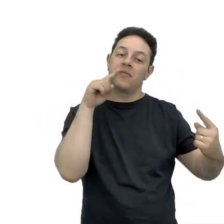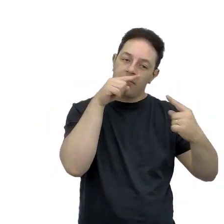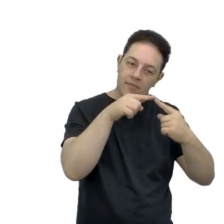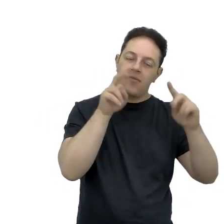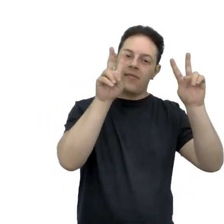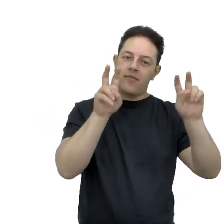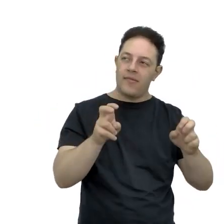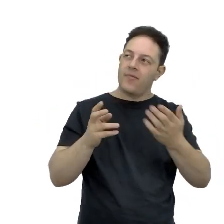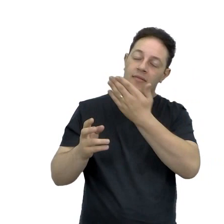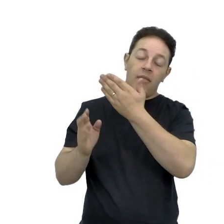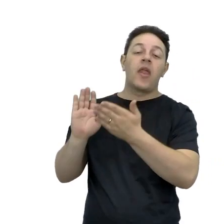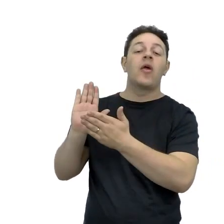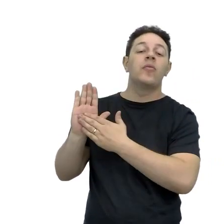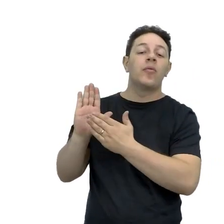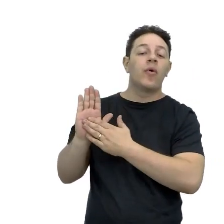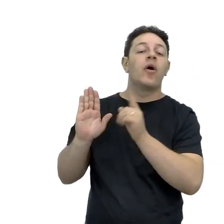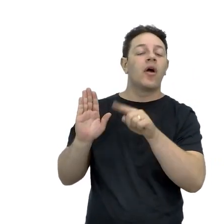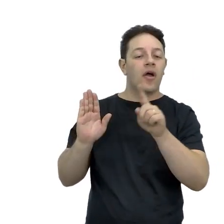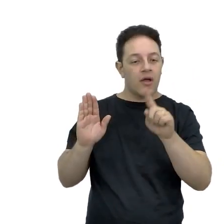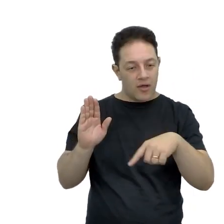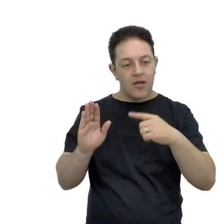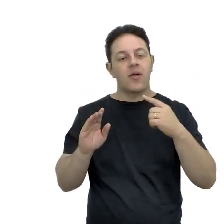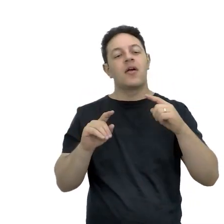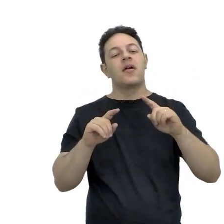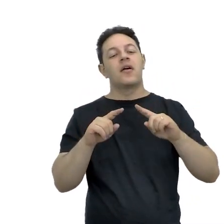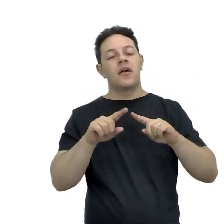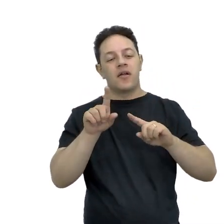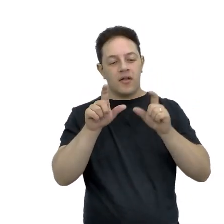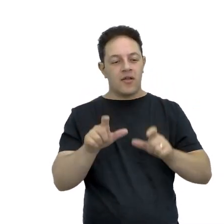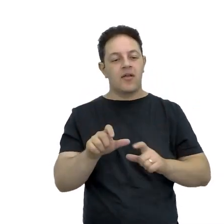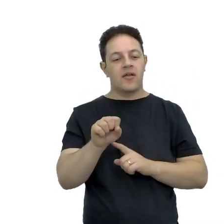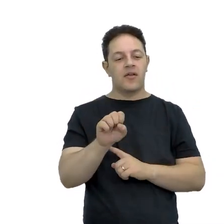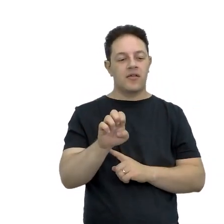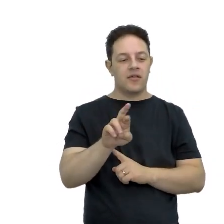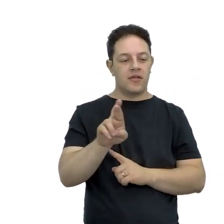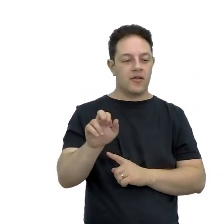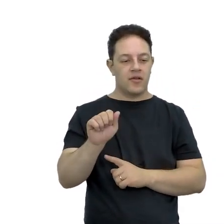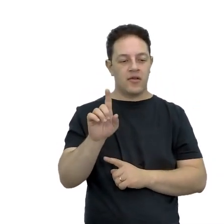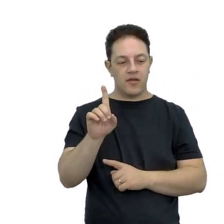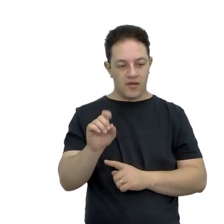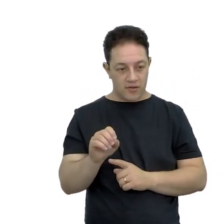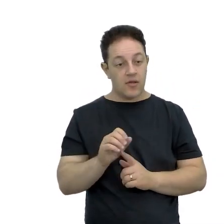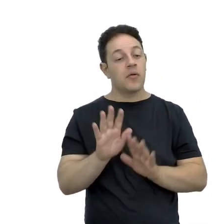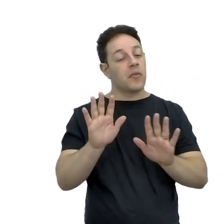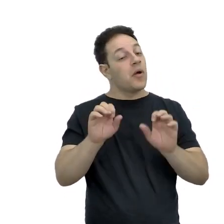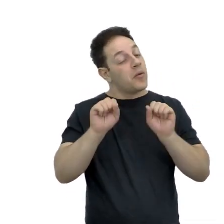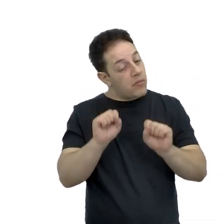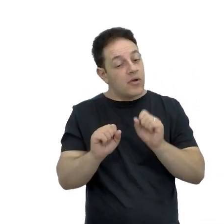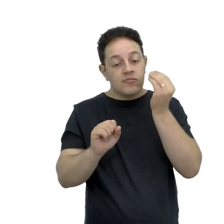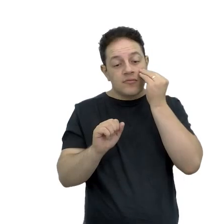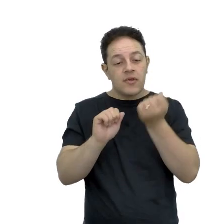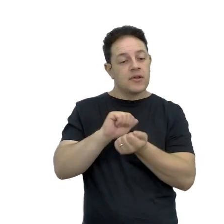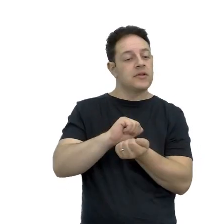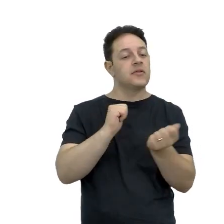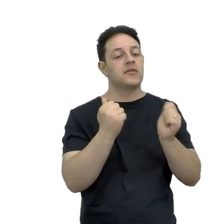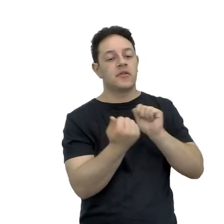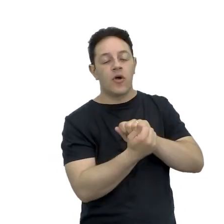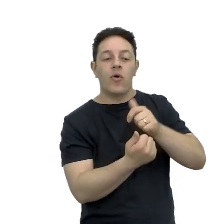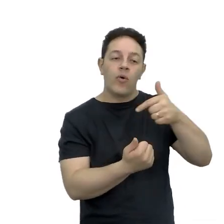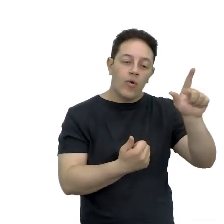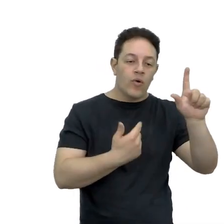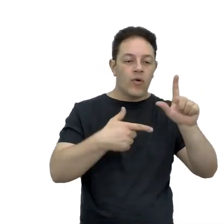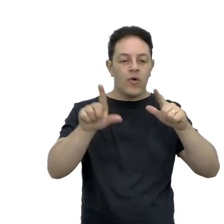Aqui a proposta é antes e depois do Cerrado, mas você pode adaptar a outros temas